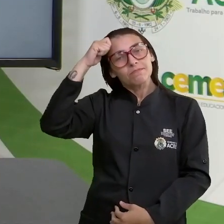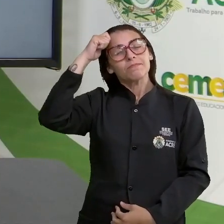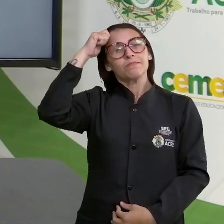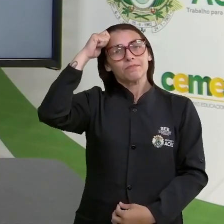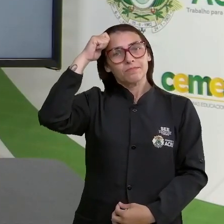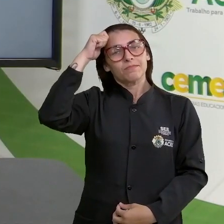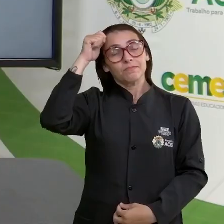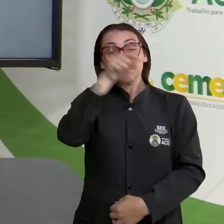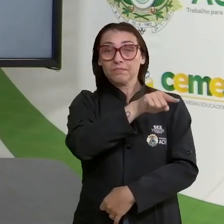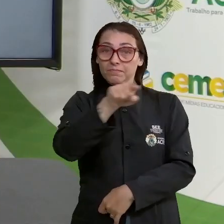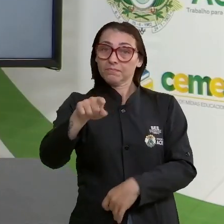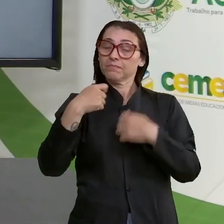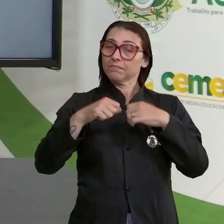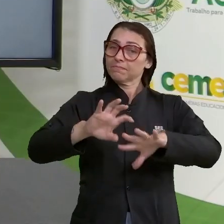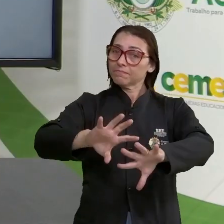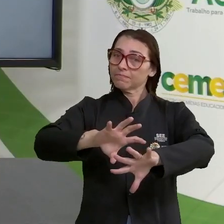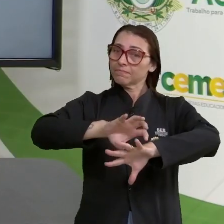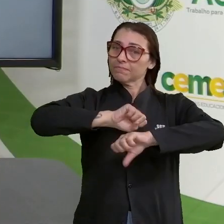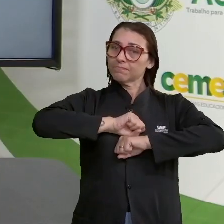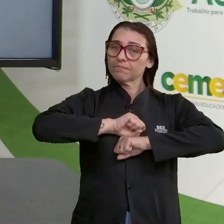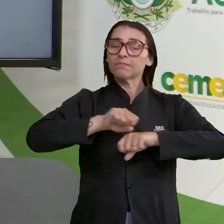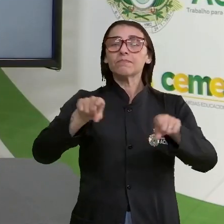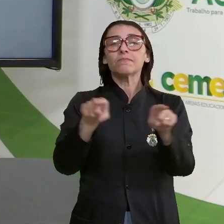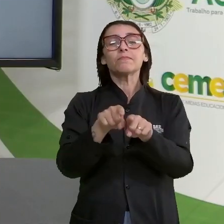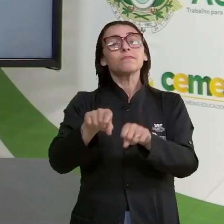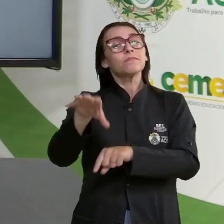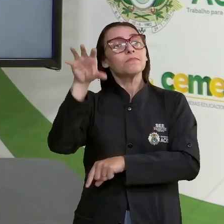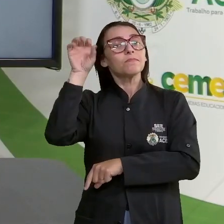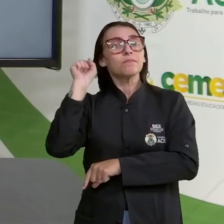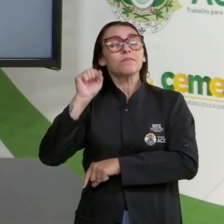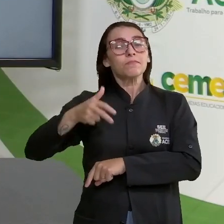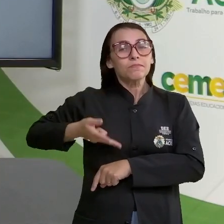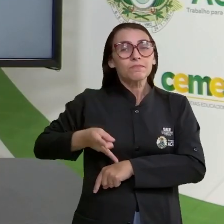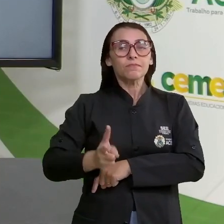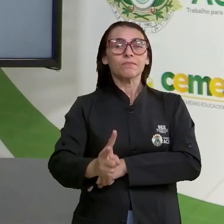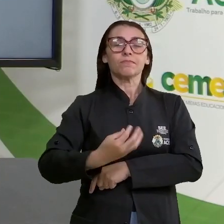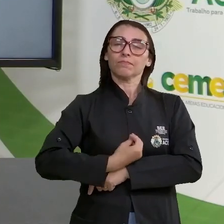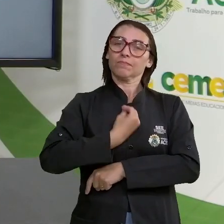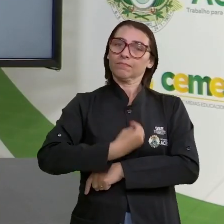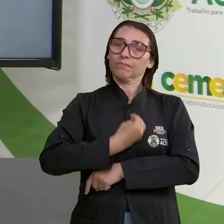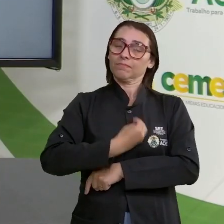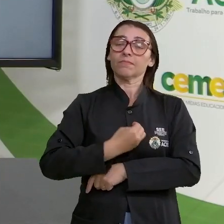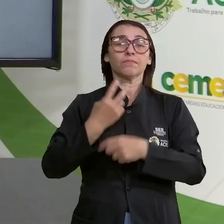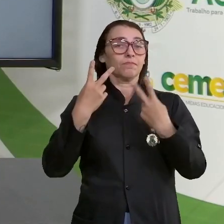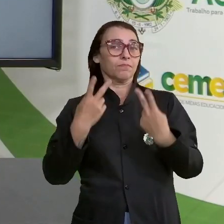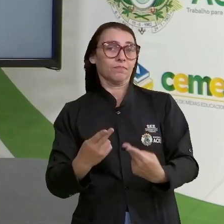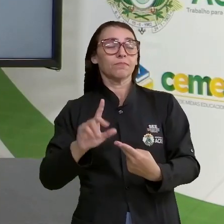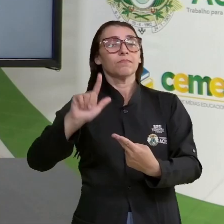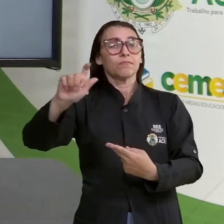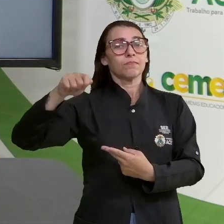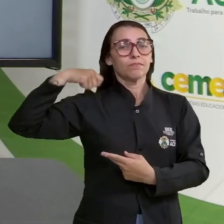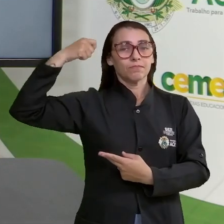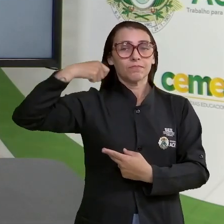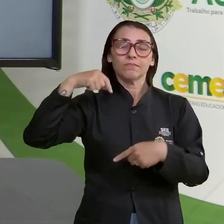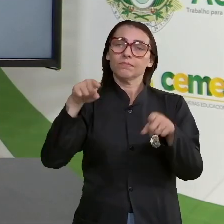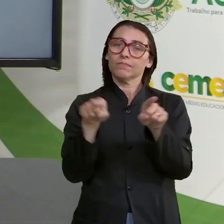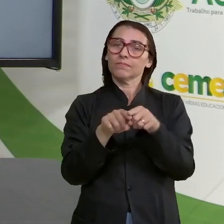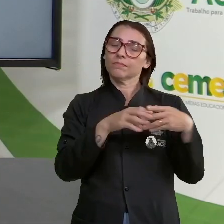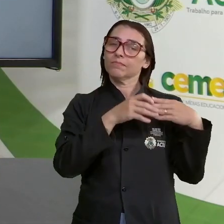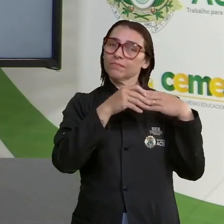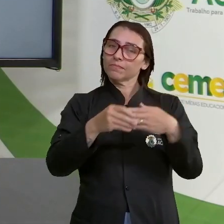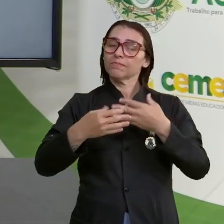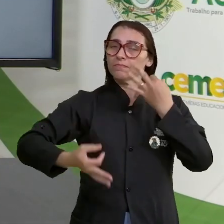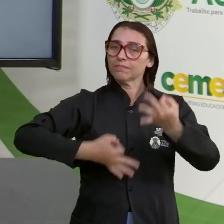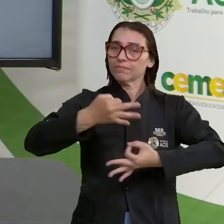preta, que você tem que absorver aquilo que você ouve e seguir a vida. Então, assim como elas, outros artistas também trazem esses